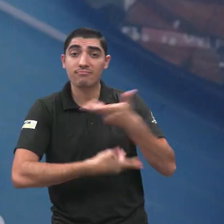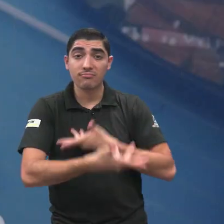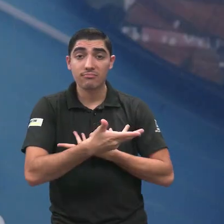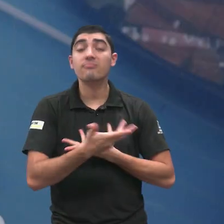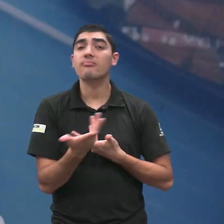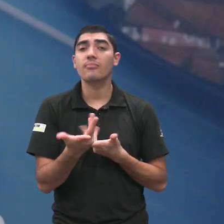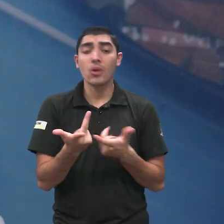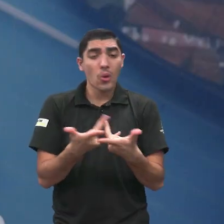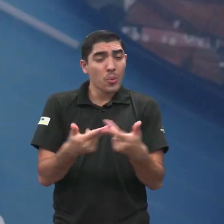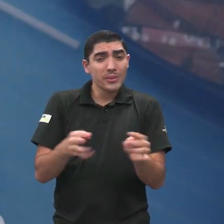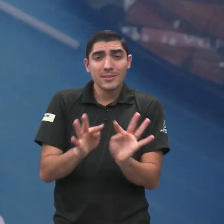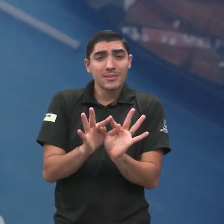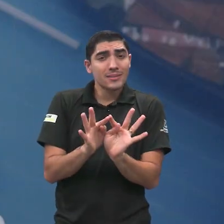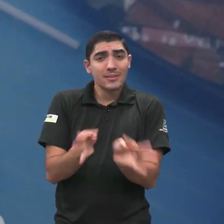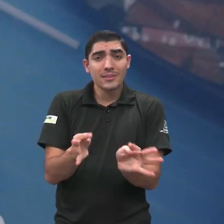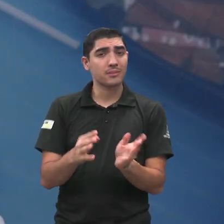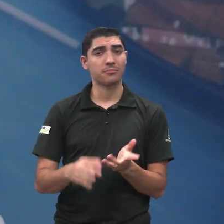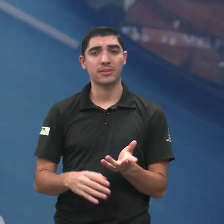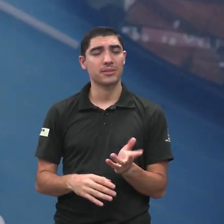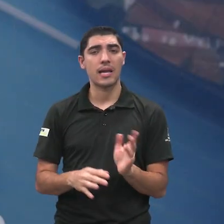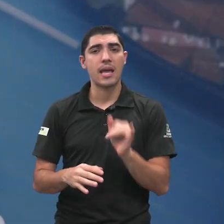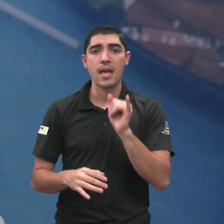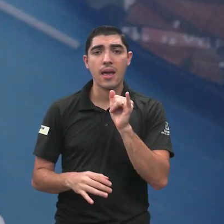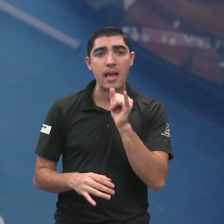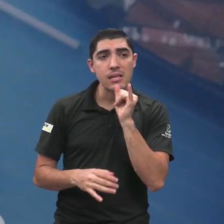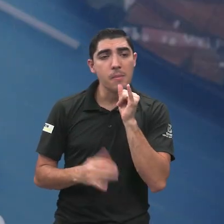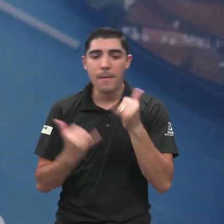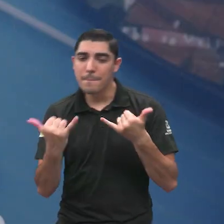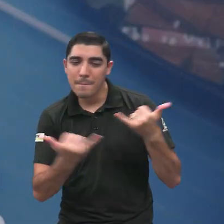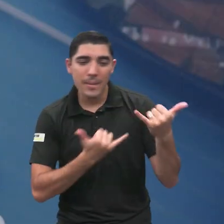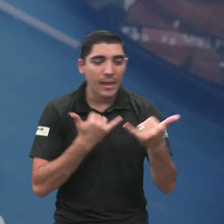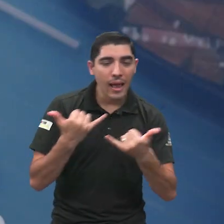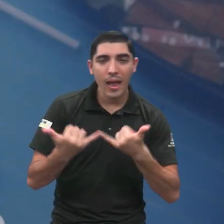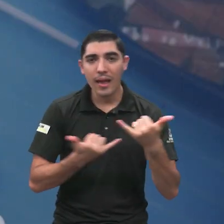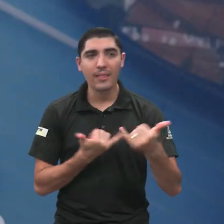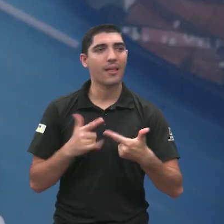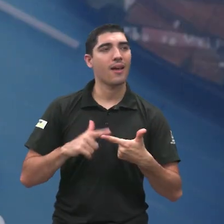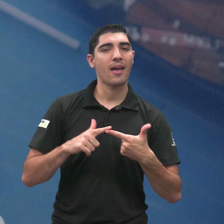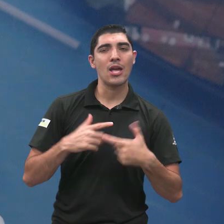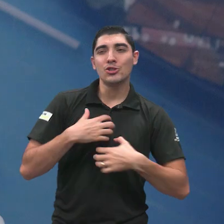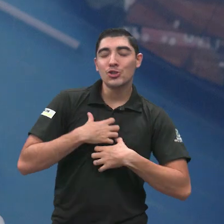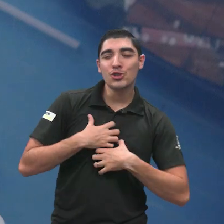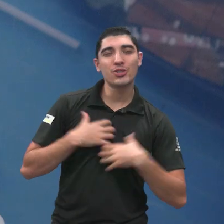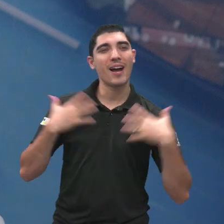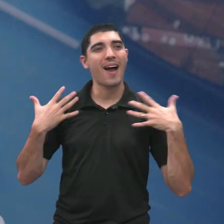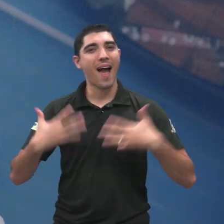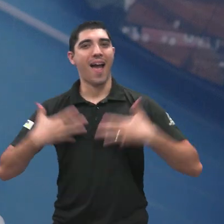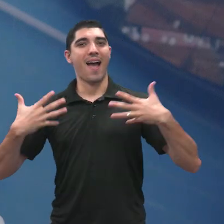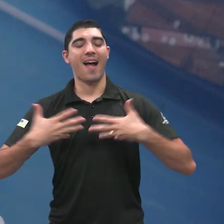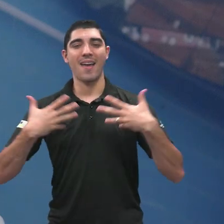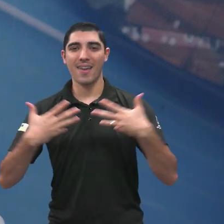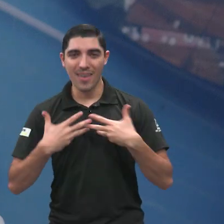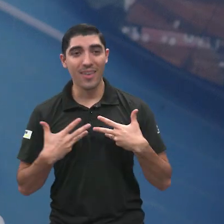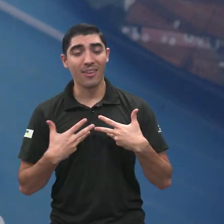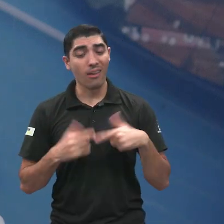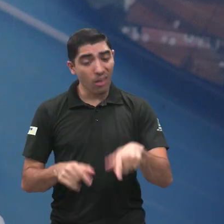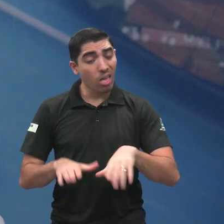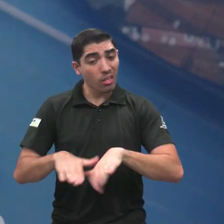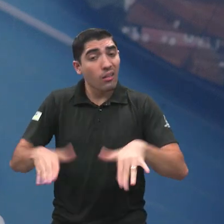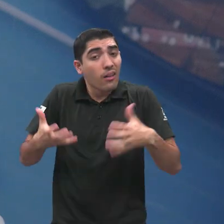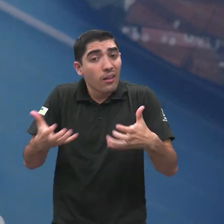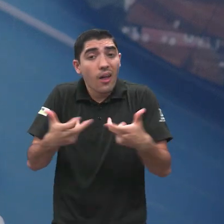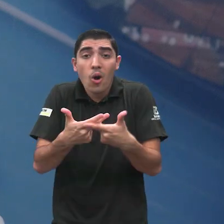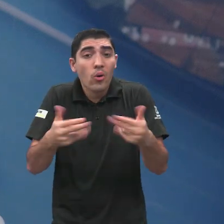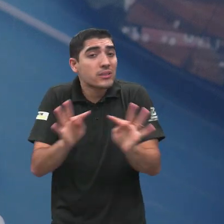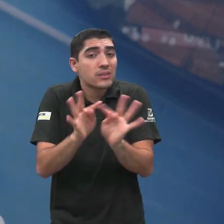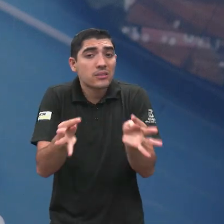vezes simples. São, assim, brincadeiras, diversões que aquela criança quer. São coisas simples,